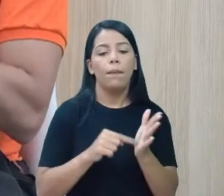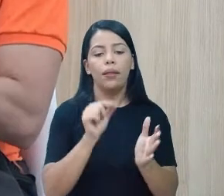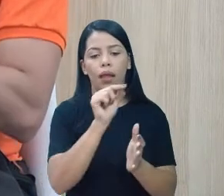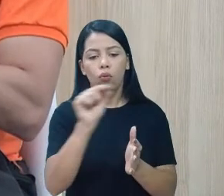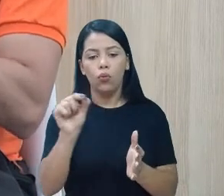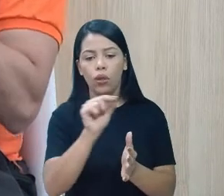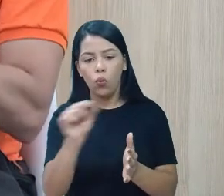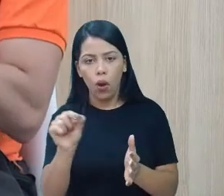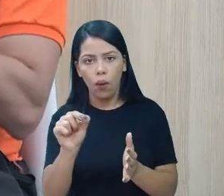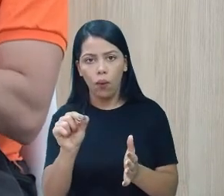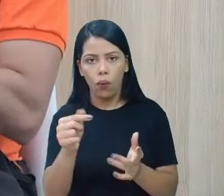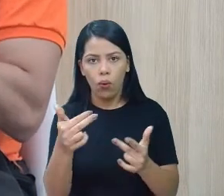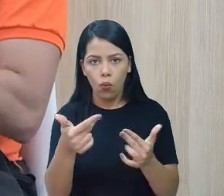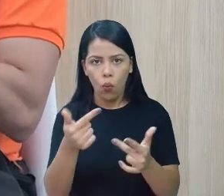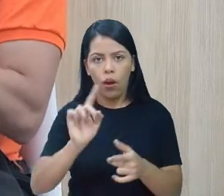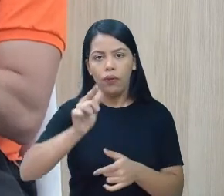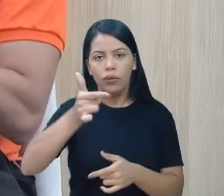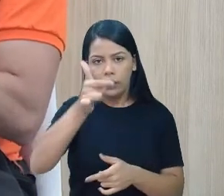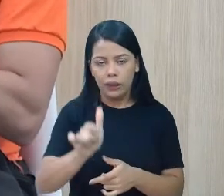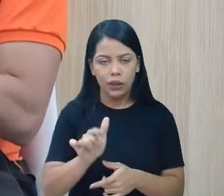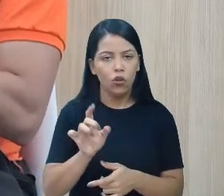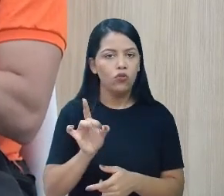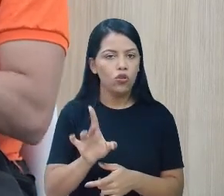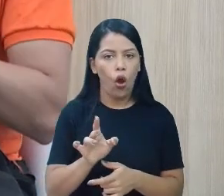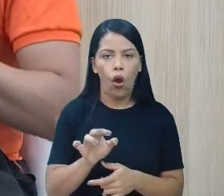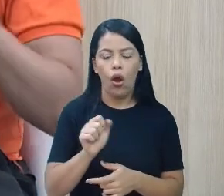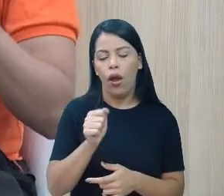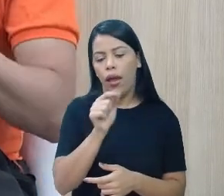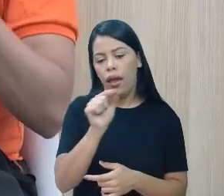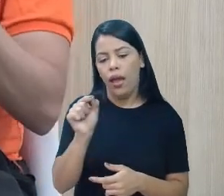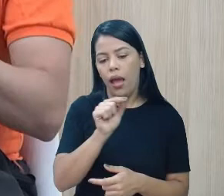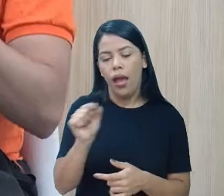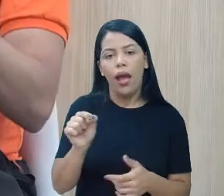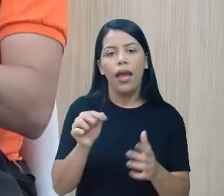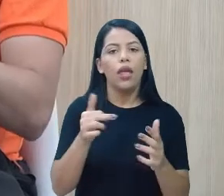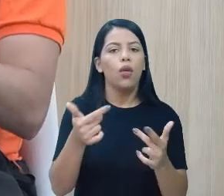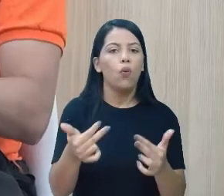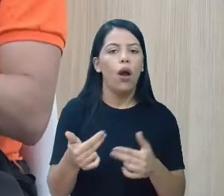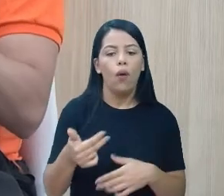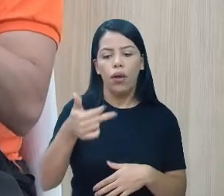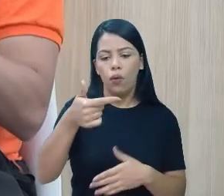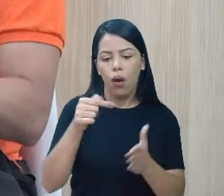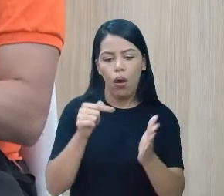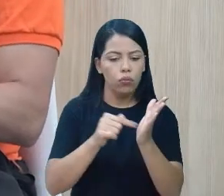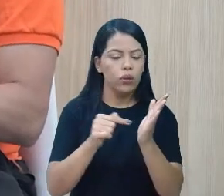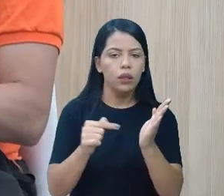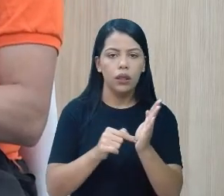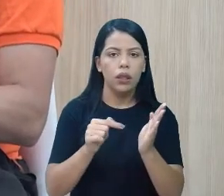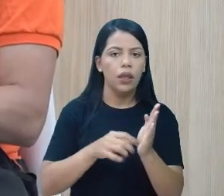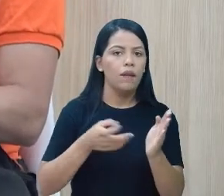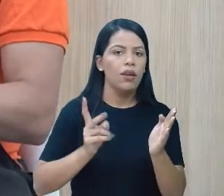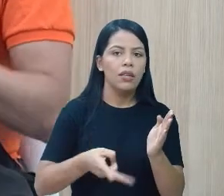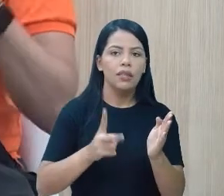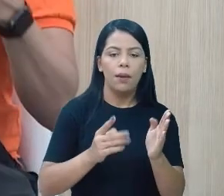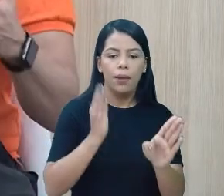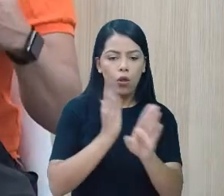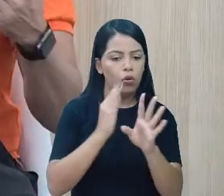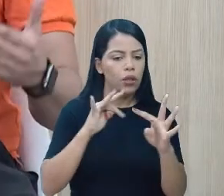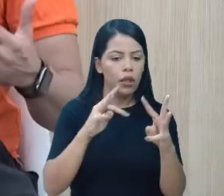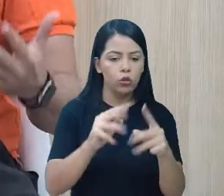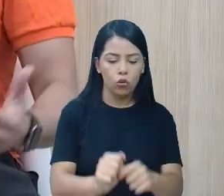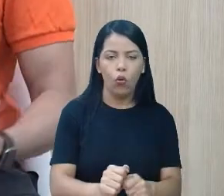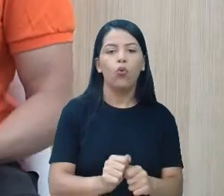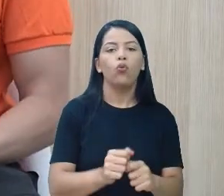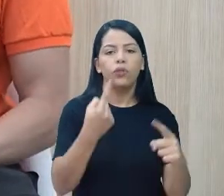O igual de novo, e quando você for apertando só o igual aí, você vai encontrando todos os múltiplos de 13. Tá joia? Porque é